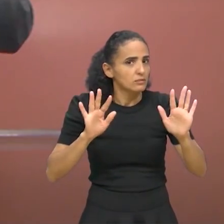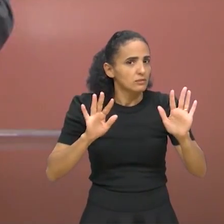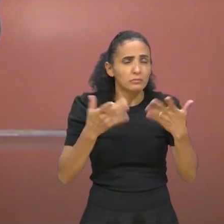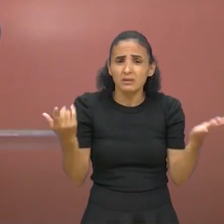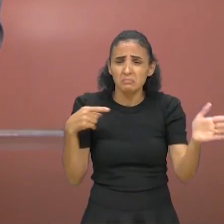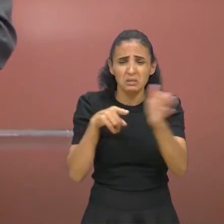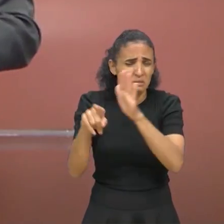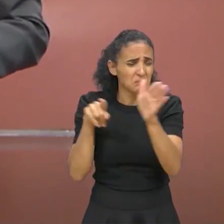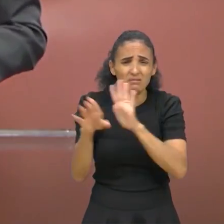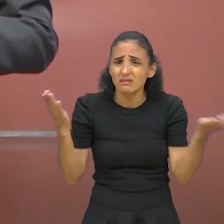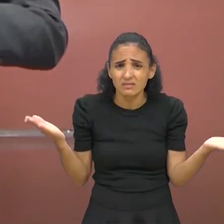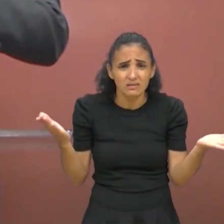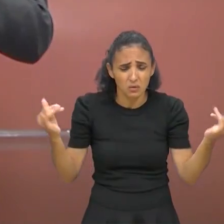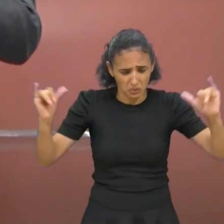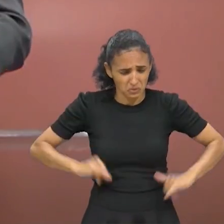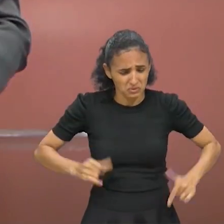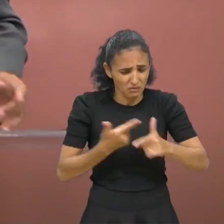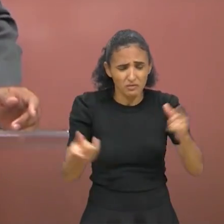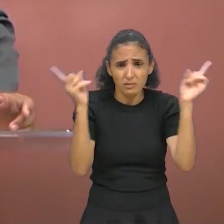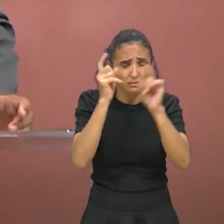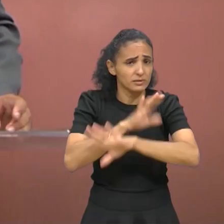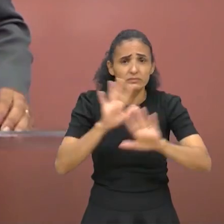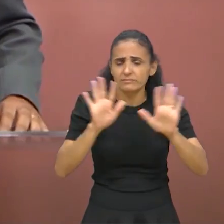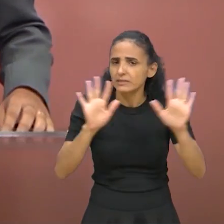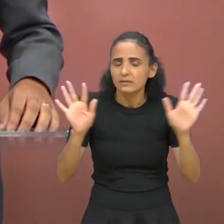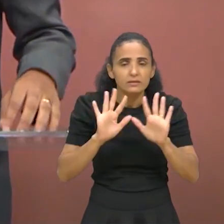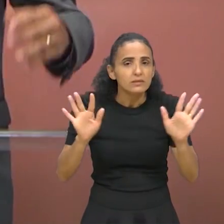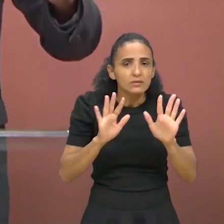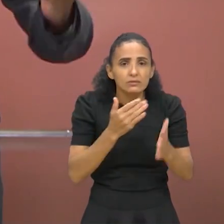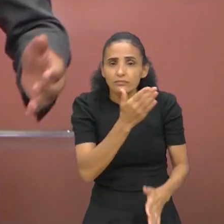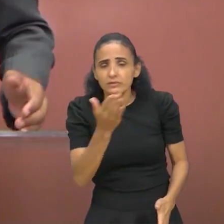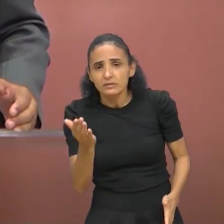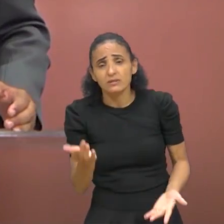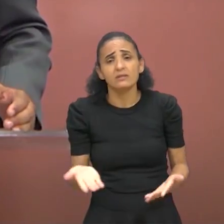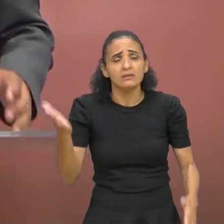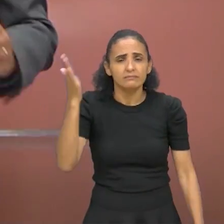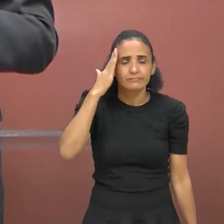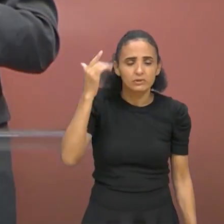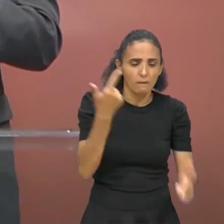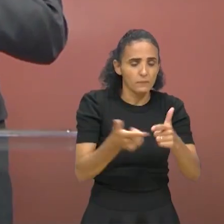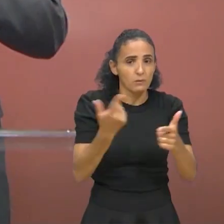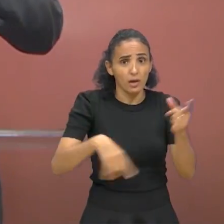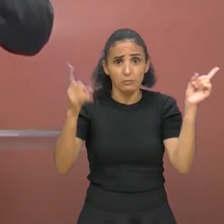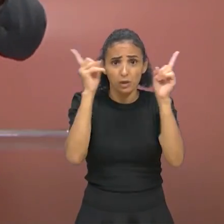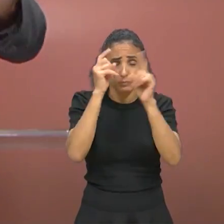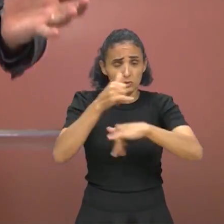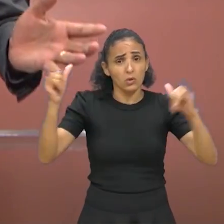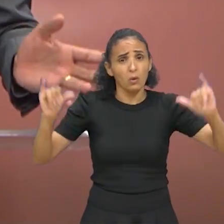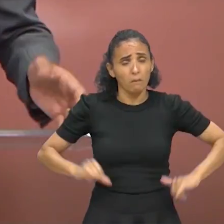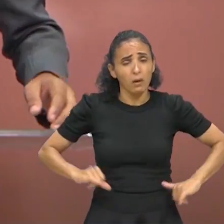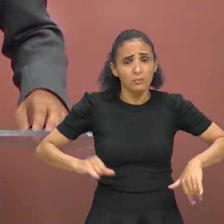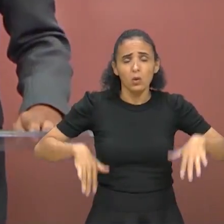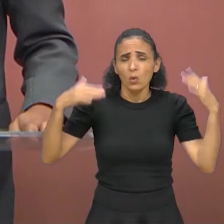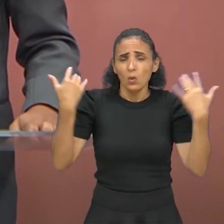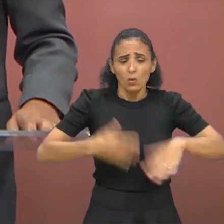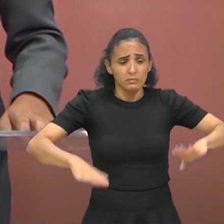os caminhos que você tem passado, o que tem acontecido na tua vida, talvez dificuldades, algo que fugiu do controle dentro